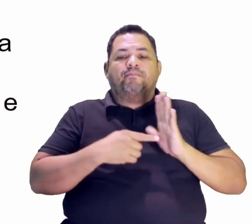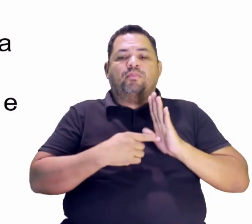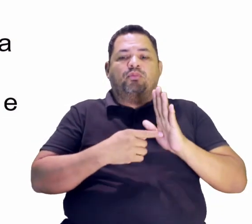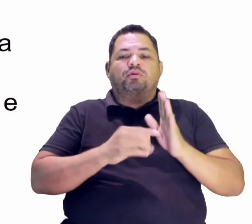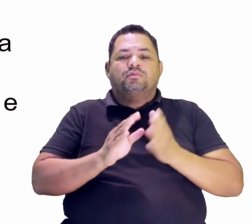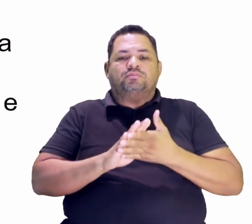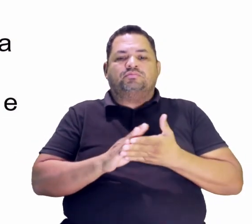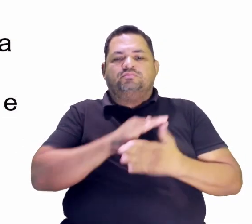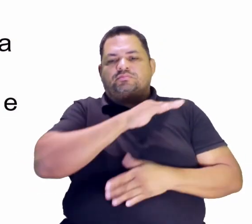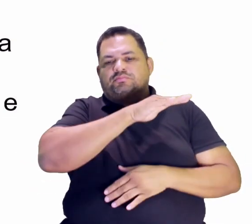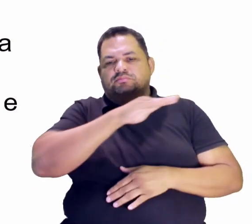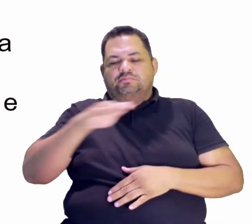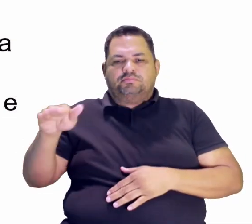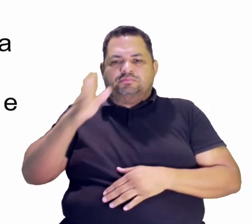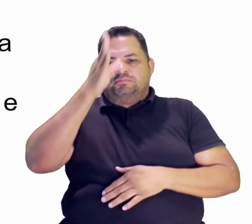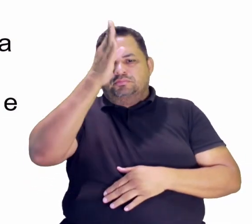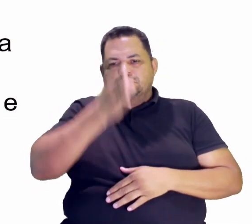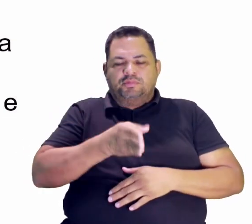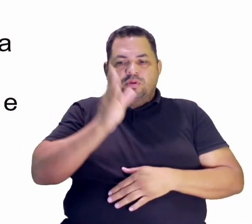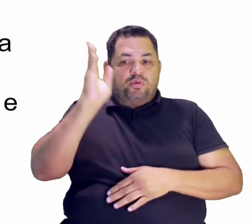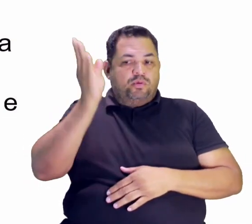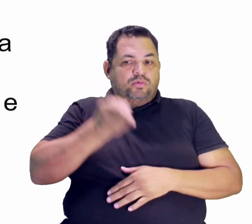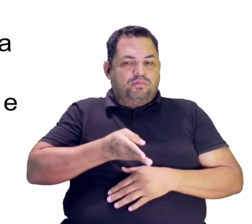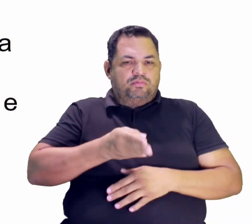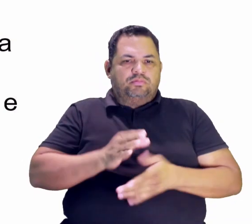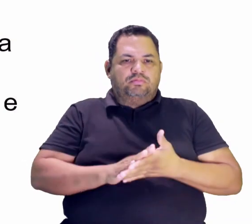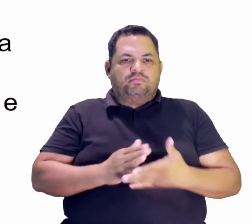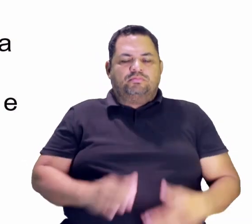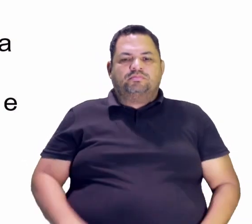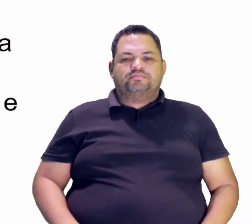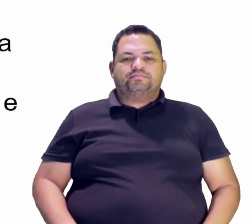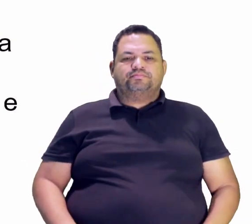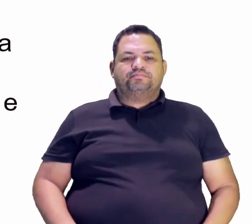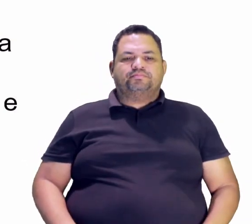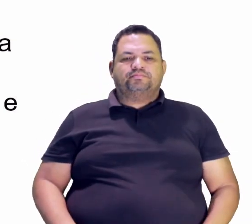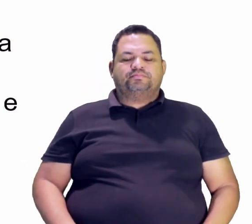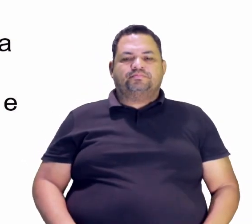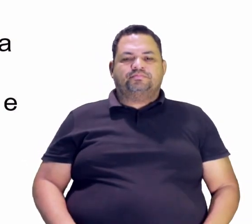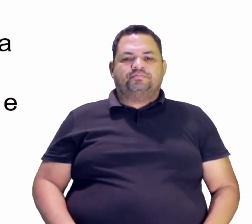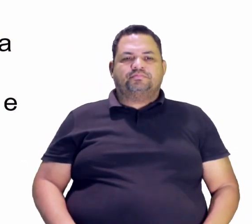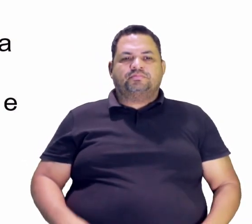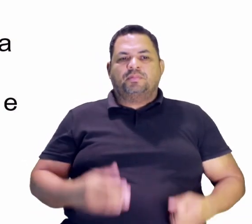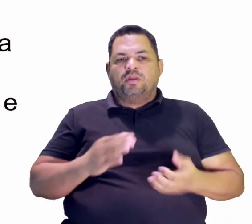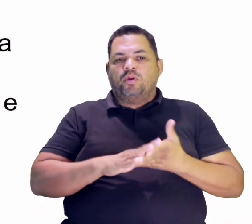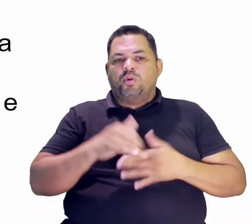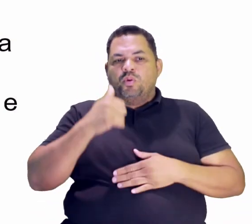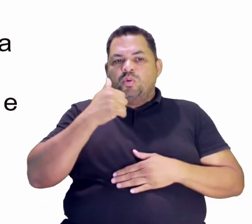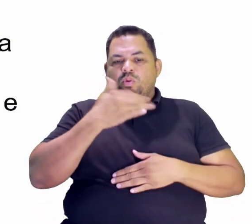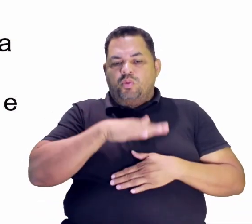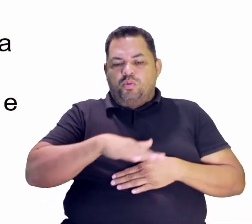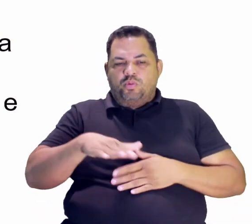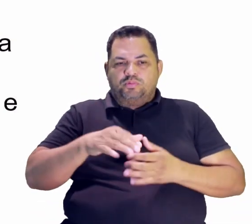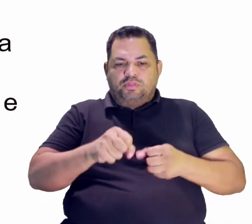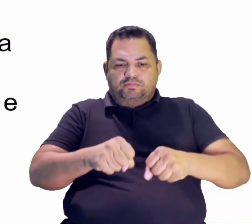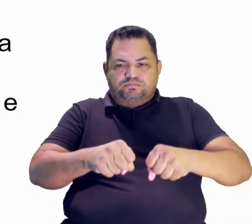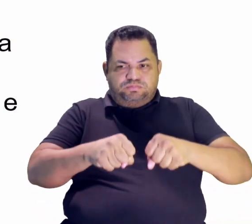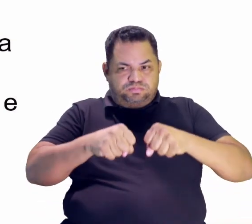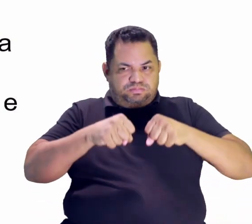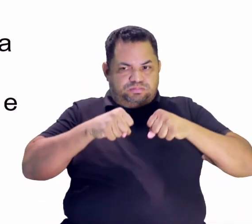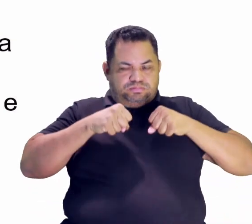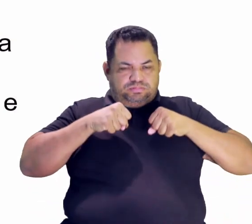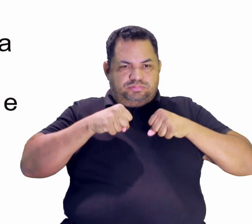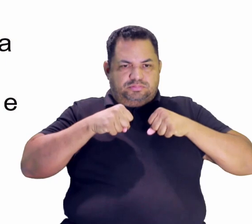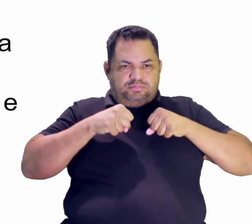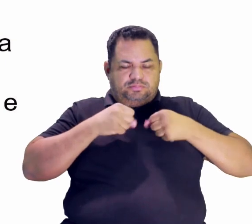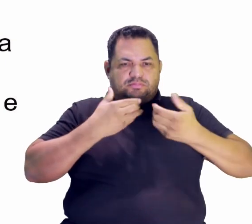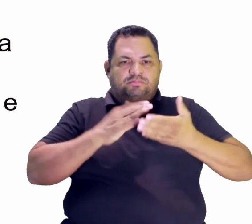na horizontal, vertical ou inclinada. Aqui está inclinada, oblíqua, né? Onde o garoto está puxando para ele para tentar puxar o